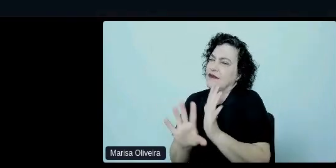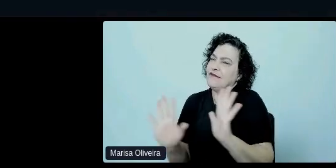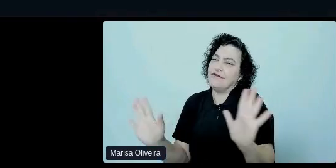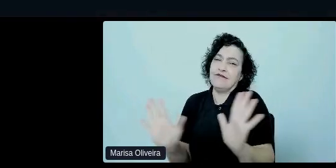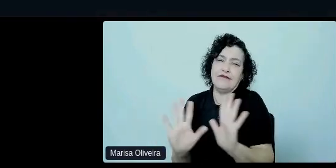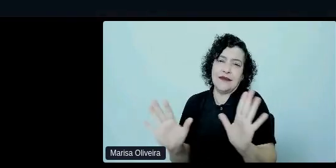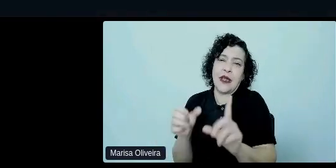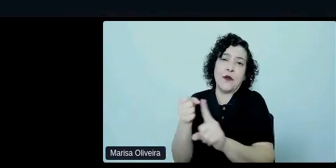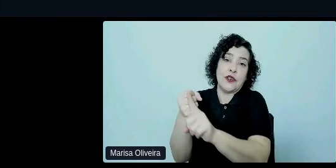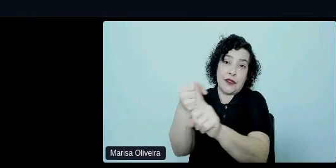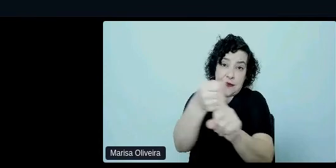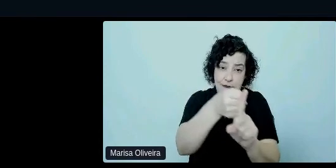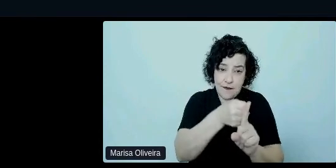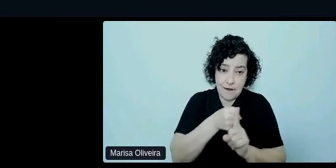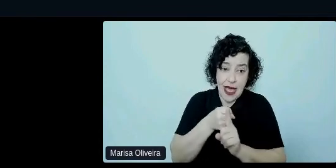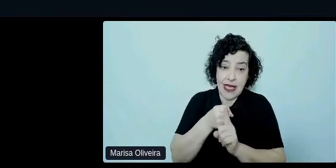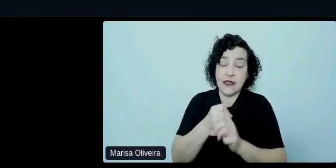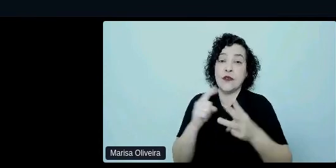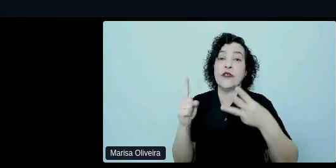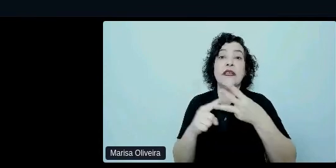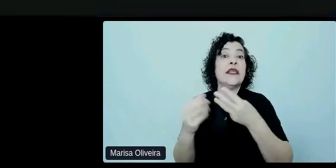o terceiro ponto é como chegar lá.